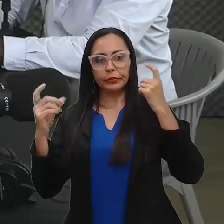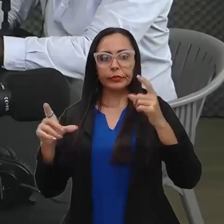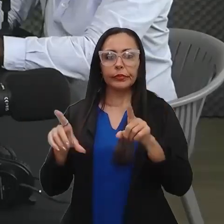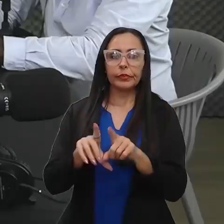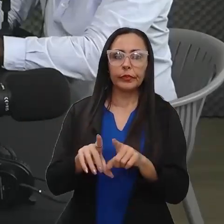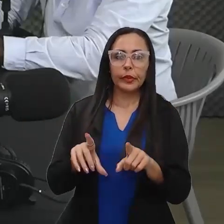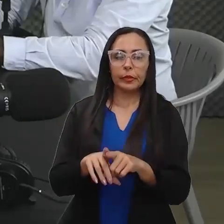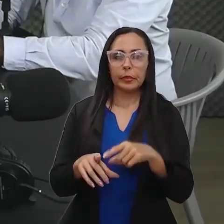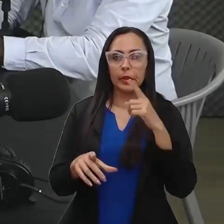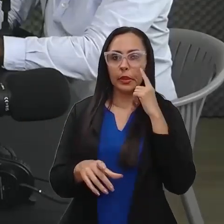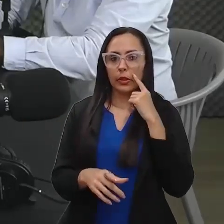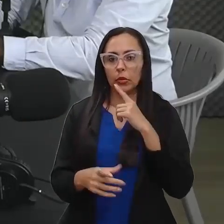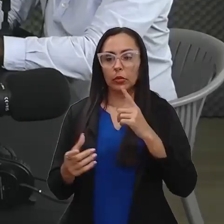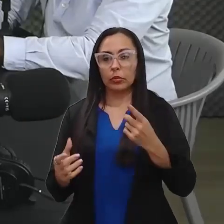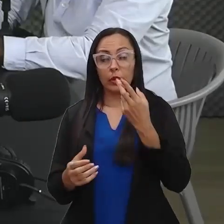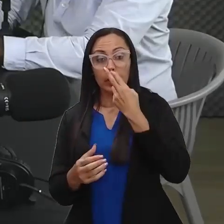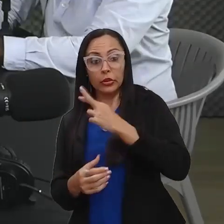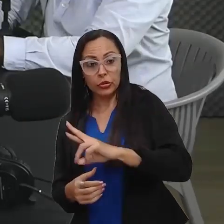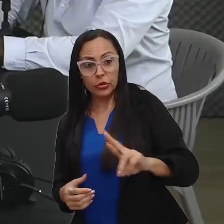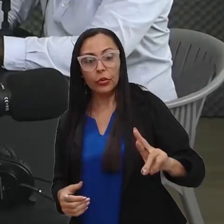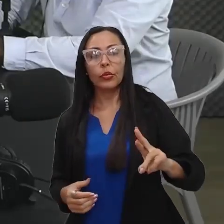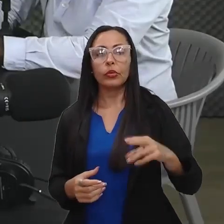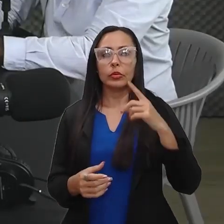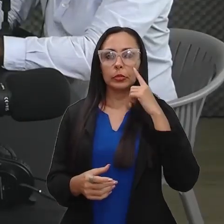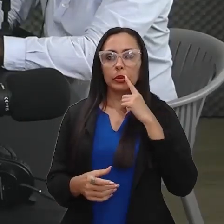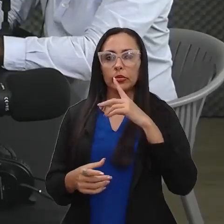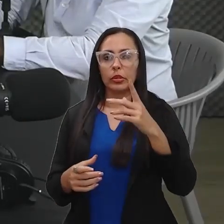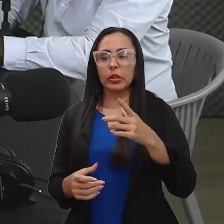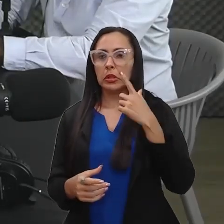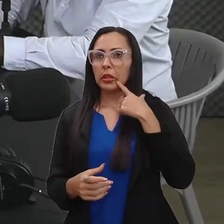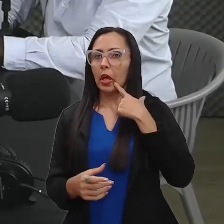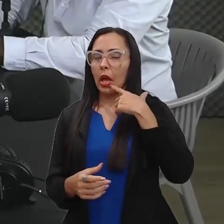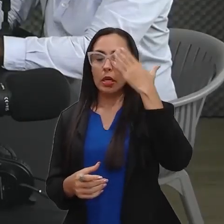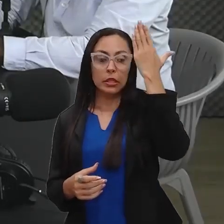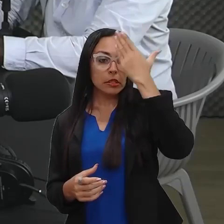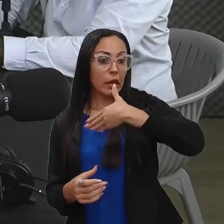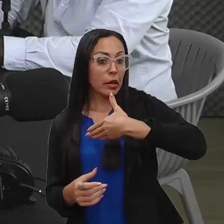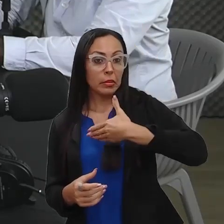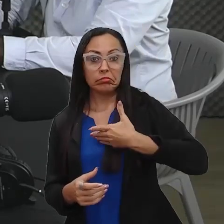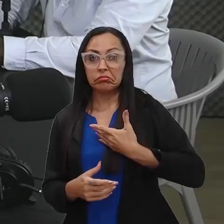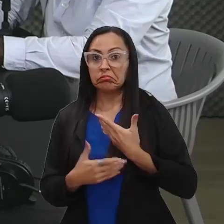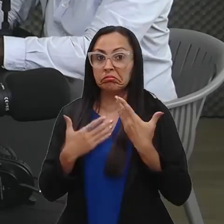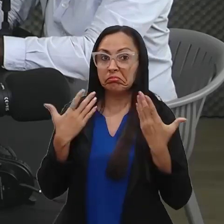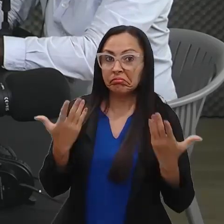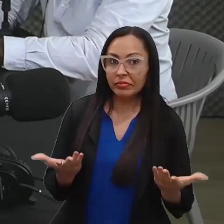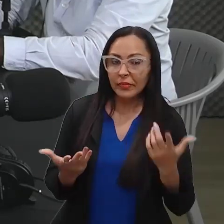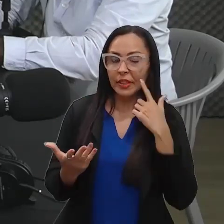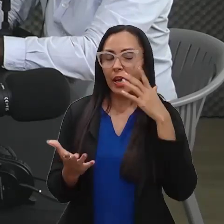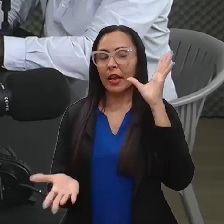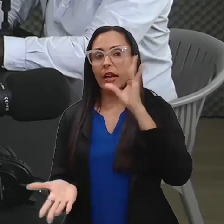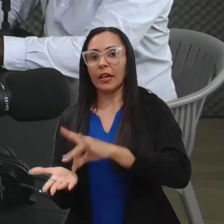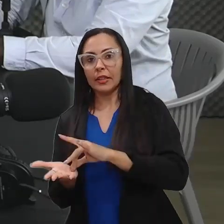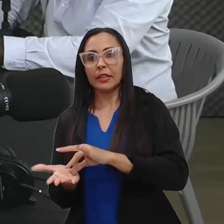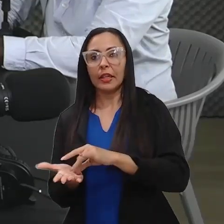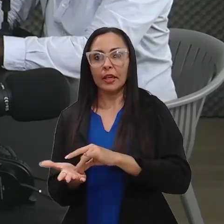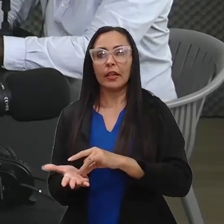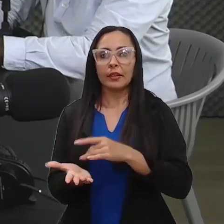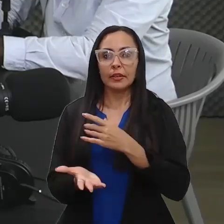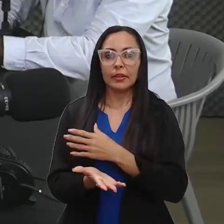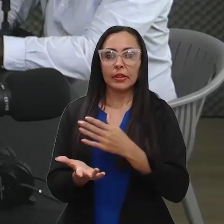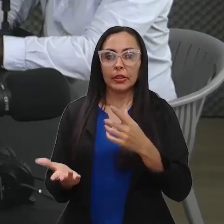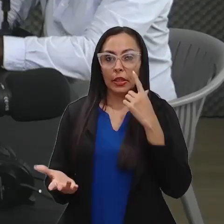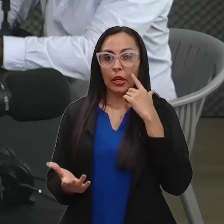um fundamentalismo religioso, muitas vezes a gente cega, né, do ponto de vista da realidade concreta do que é a